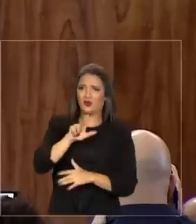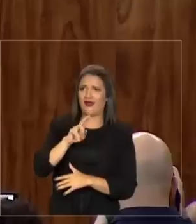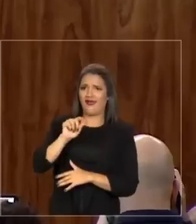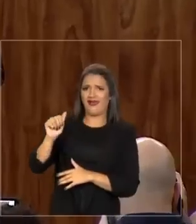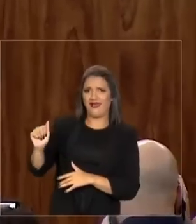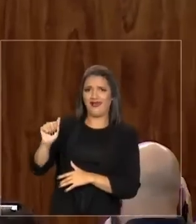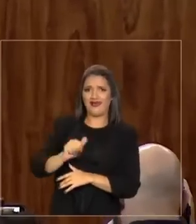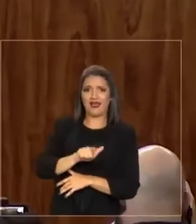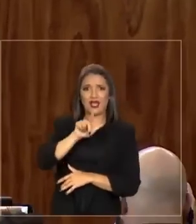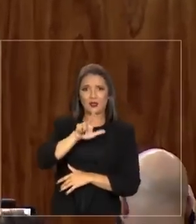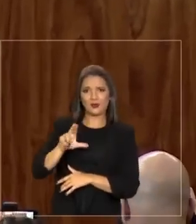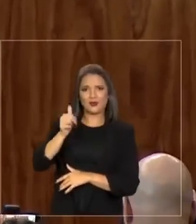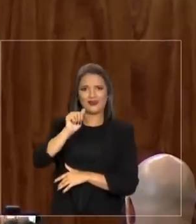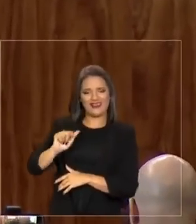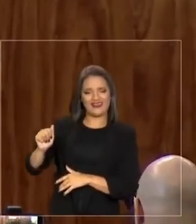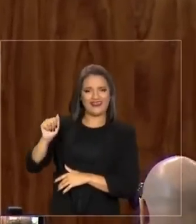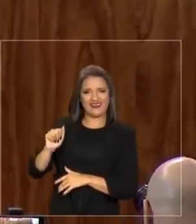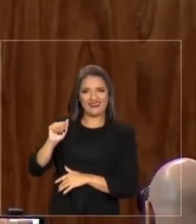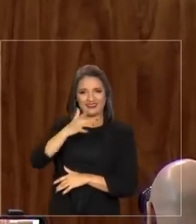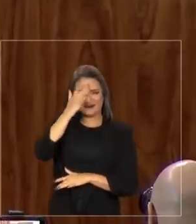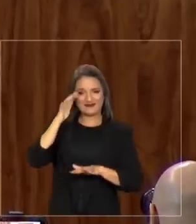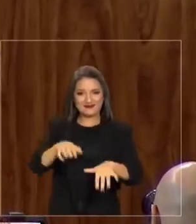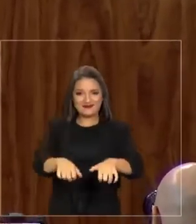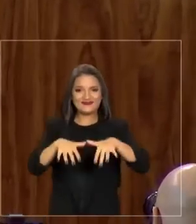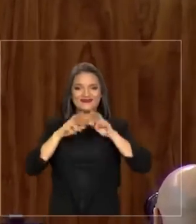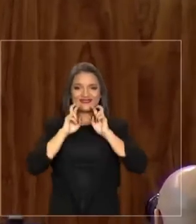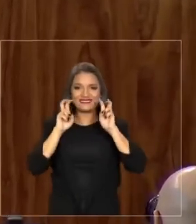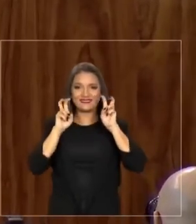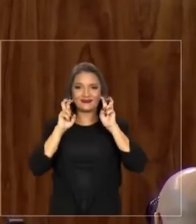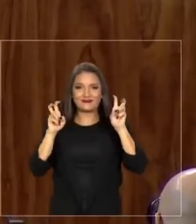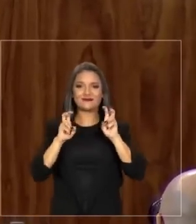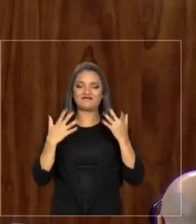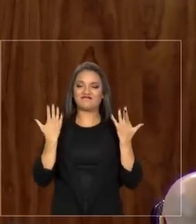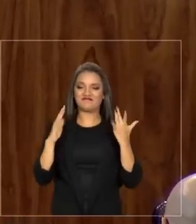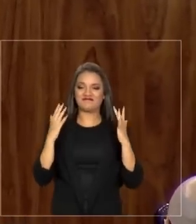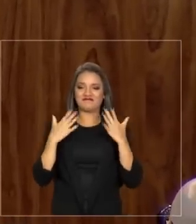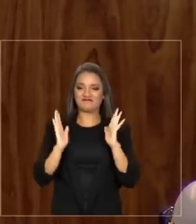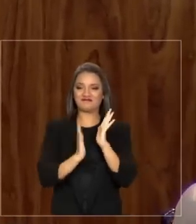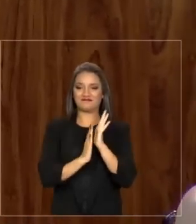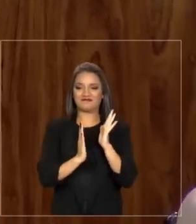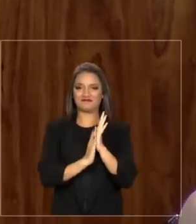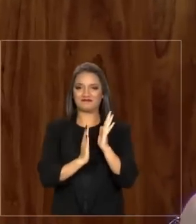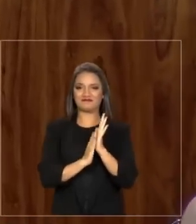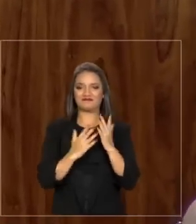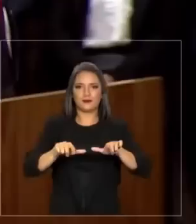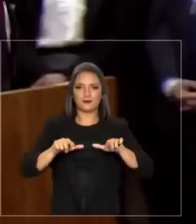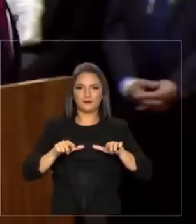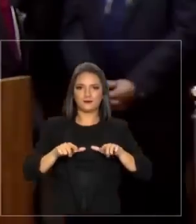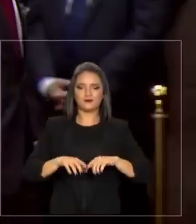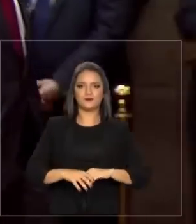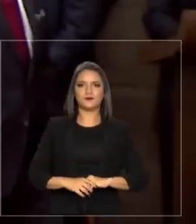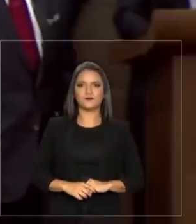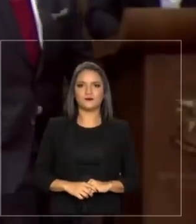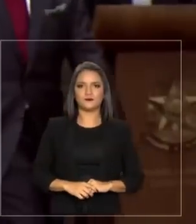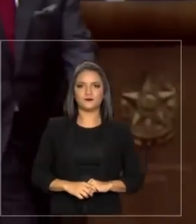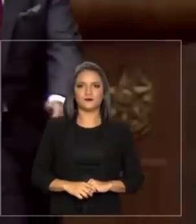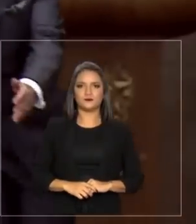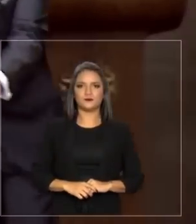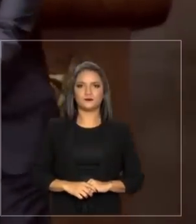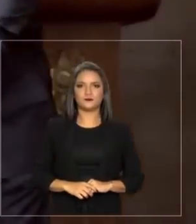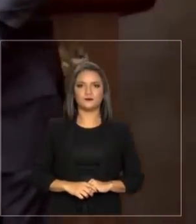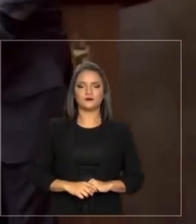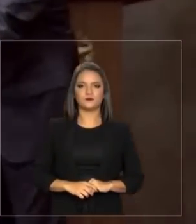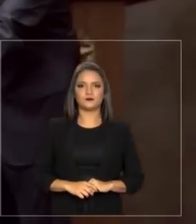Alexandre de Moraes a diplomação é o momento em que o poder judiciário a testa que os candidatos foram legitimamente eleitos pelo povo